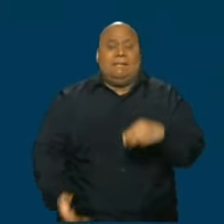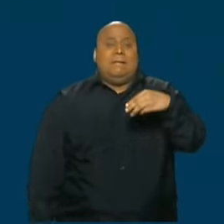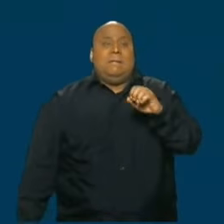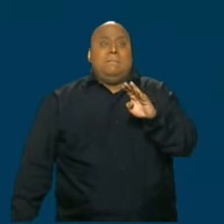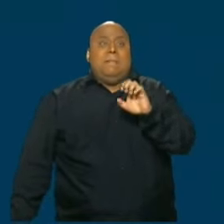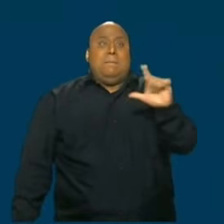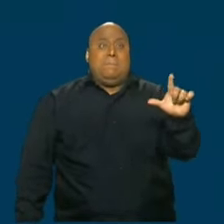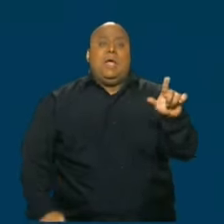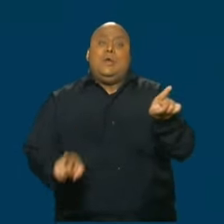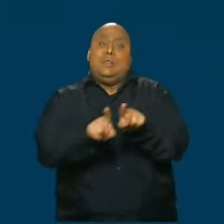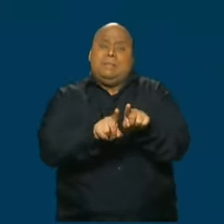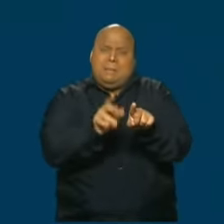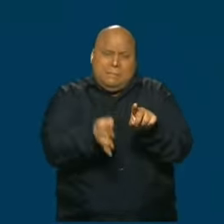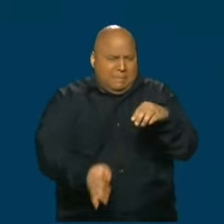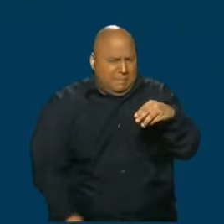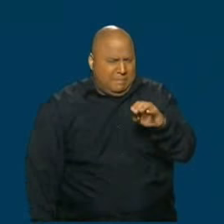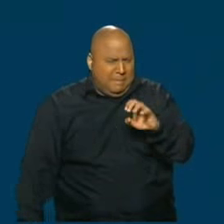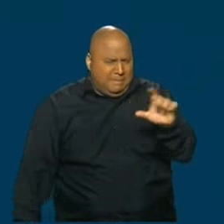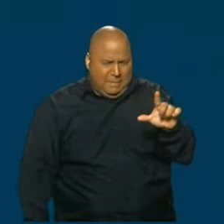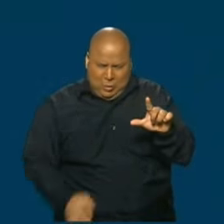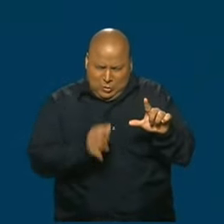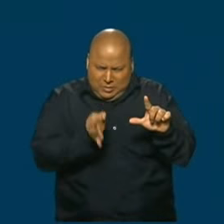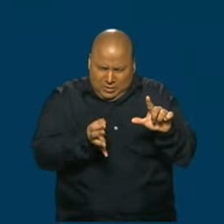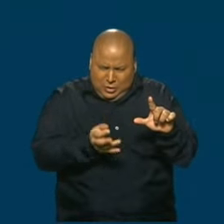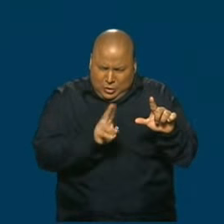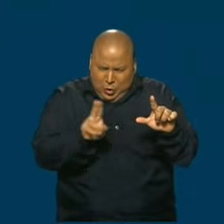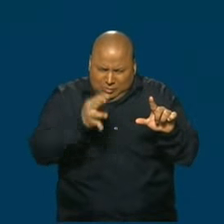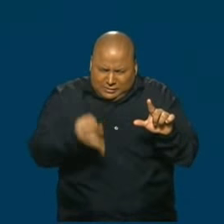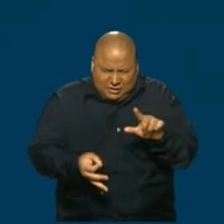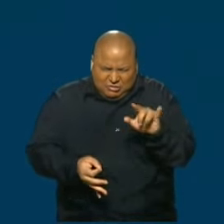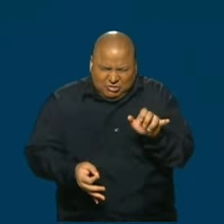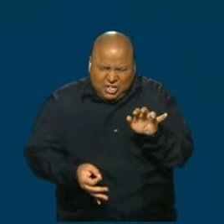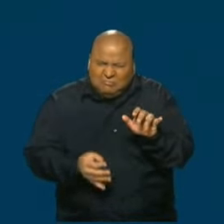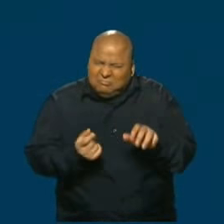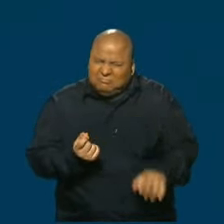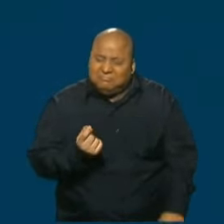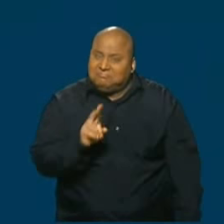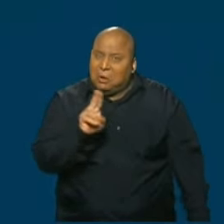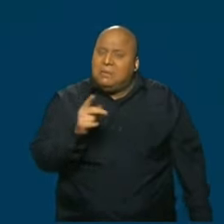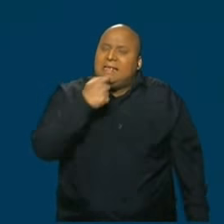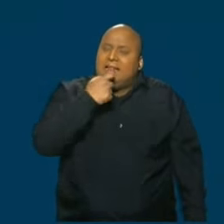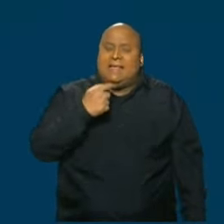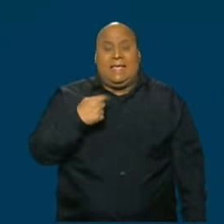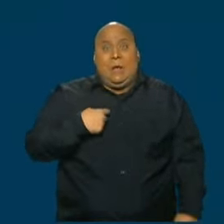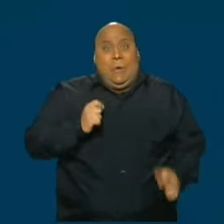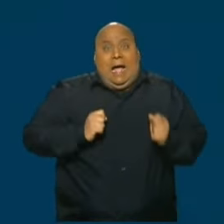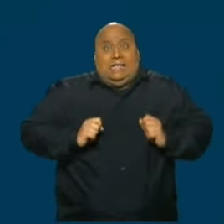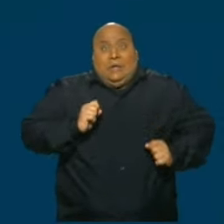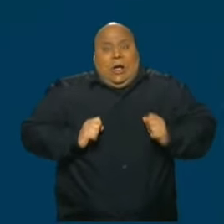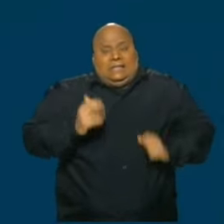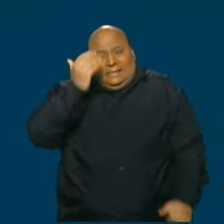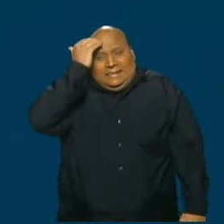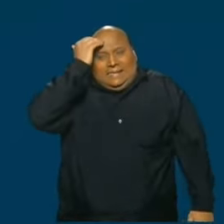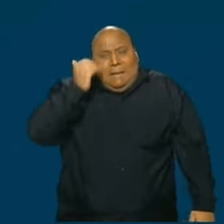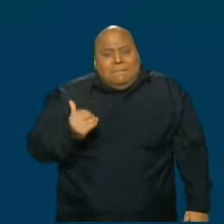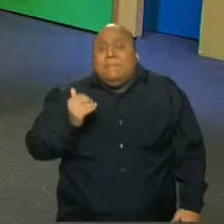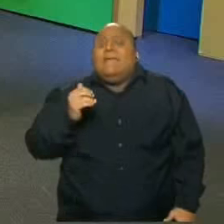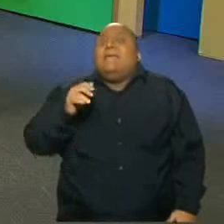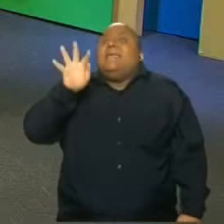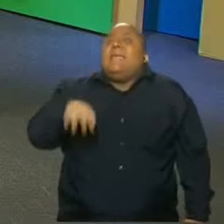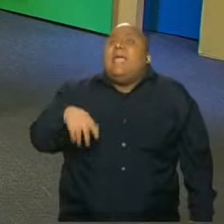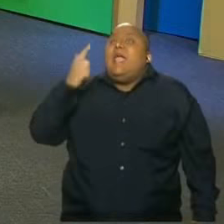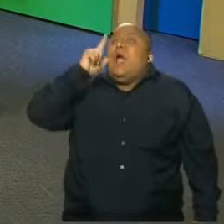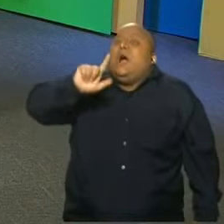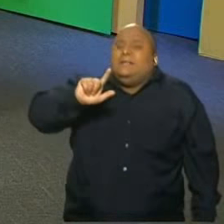Rosa Junger. É isso, Mabel? Mandei aqui, bacana no inglês. É Junger, que legal. Estou aqui ansiosa para saber quem são os